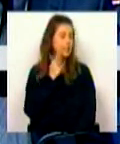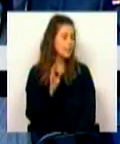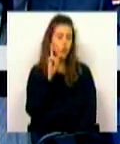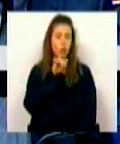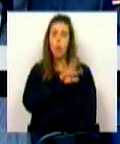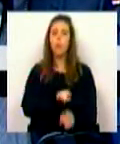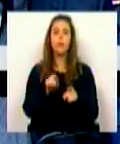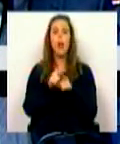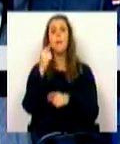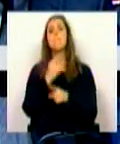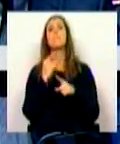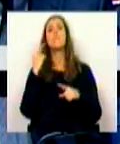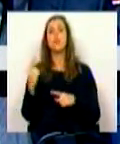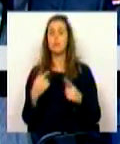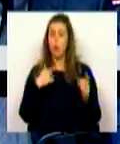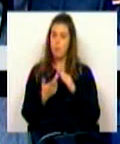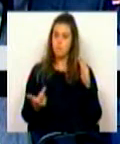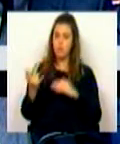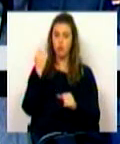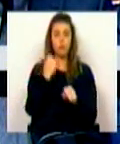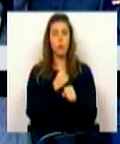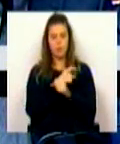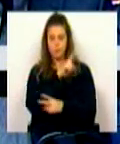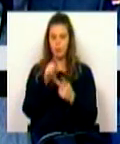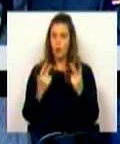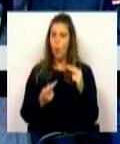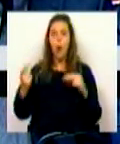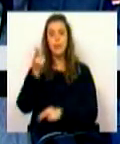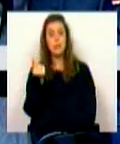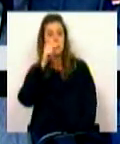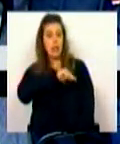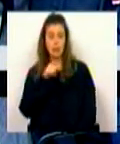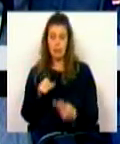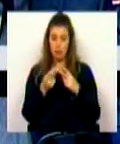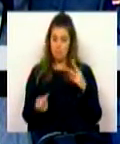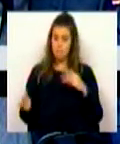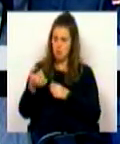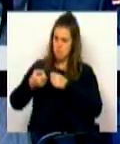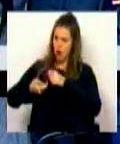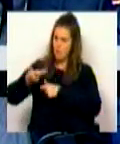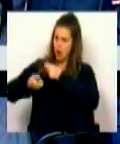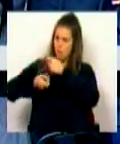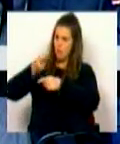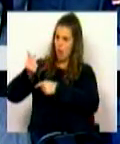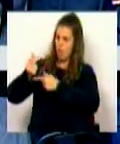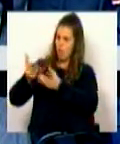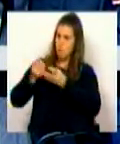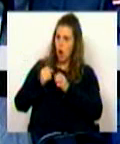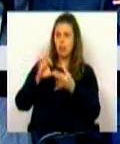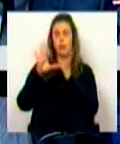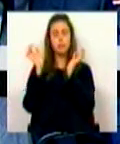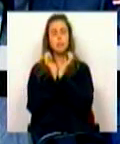E é assim, senhora deputada, porque o aumento do emprego, o aumento dos salários, tem aumentado significativamente a receita da Segurança